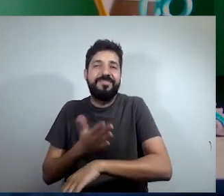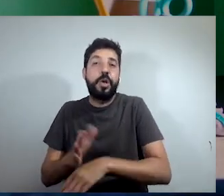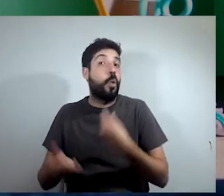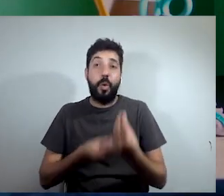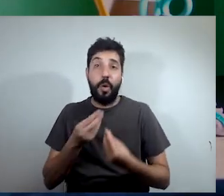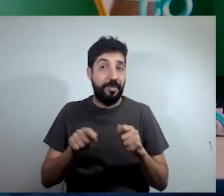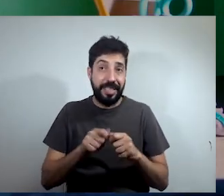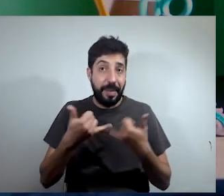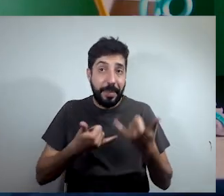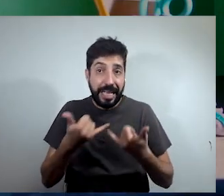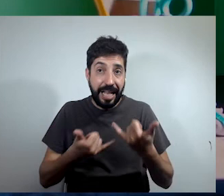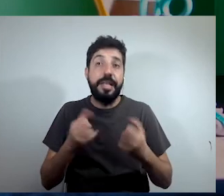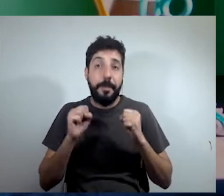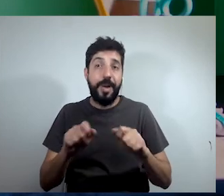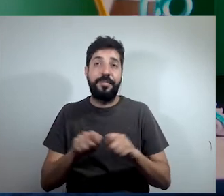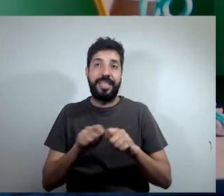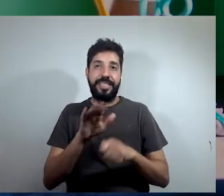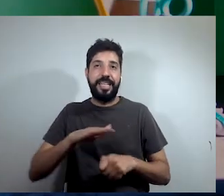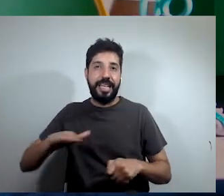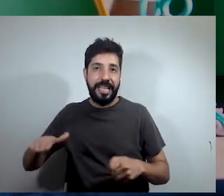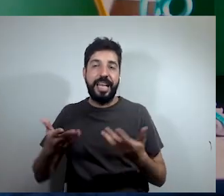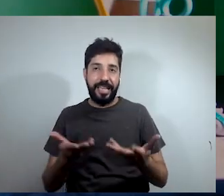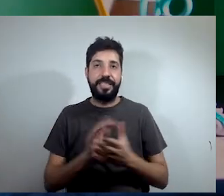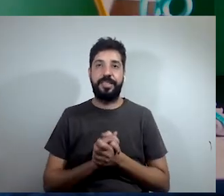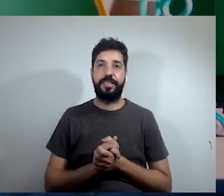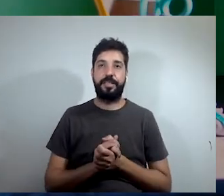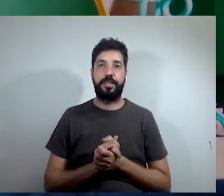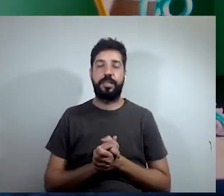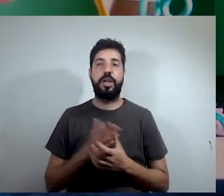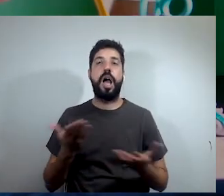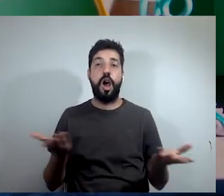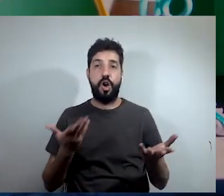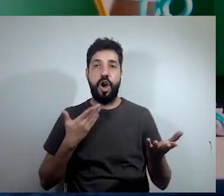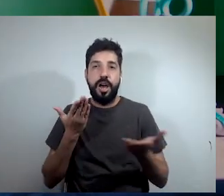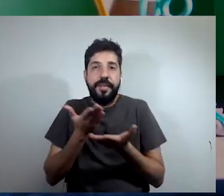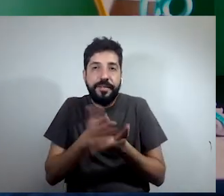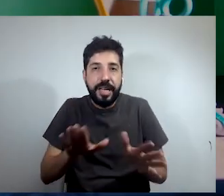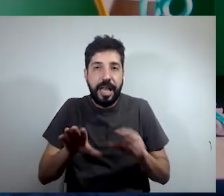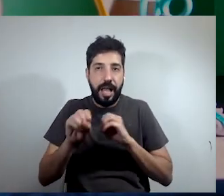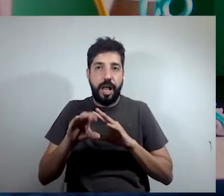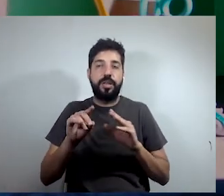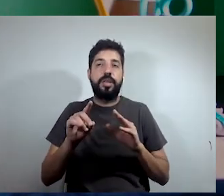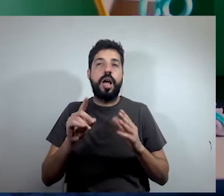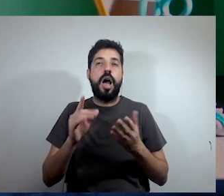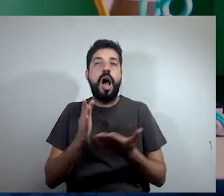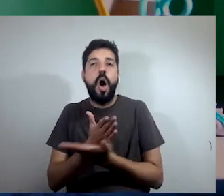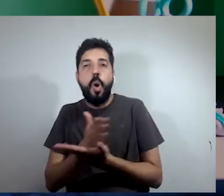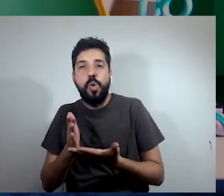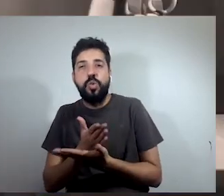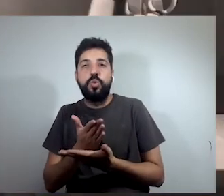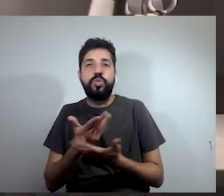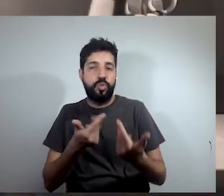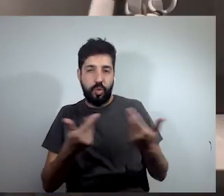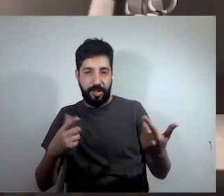práticas, de brincadeiras que vocês podem fazer com as crianças. Queria finalizar a nossa videoaula com alguns plins que a gente